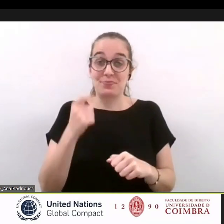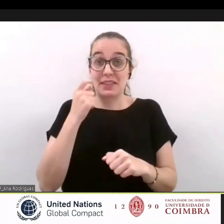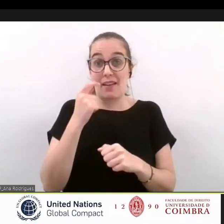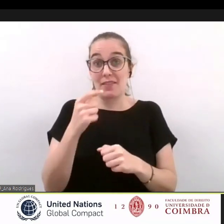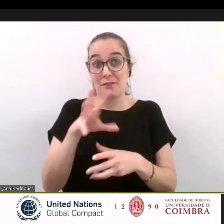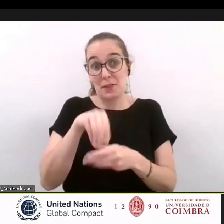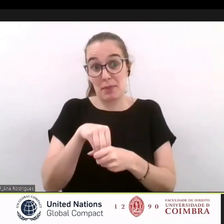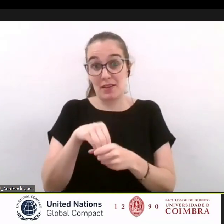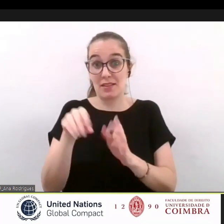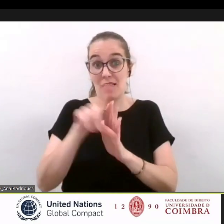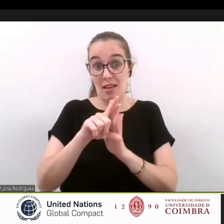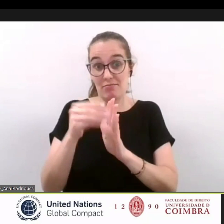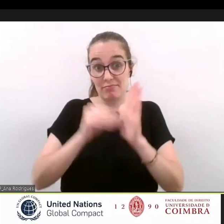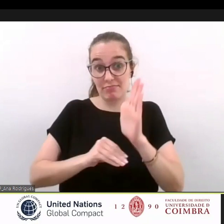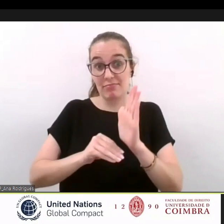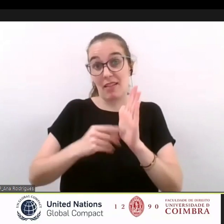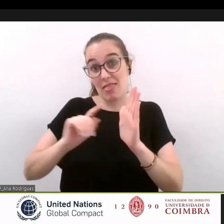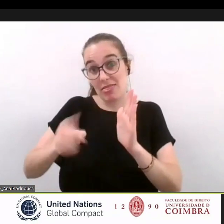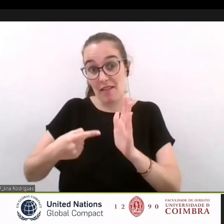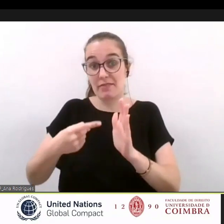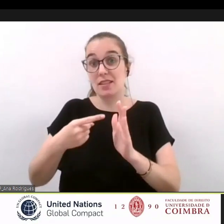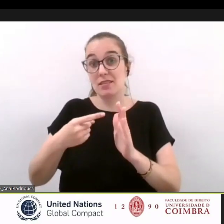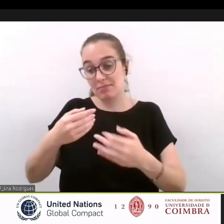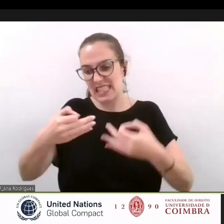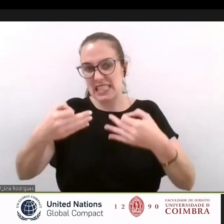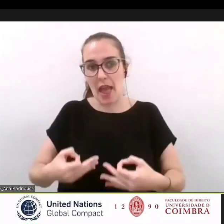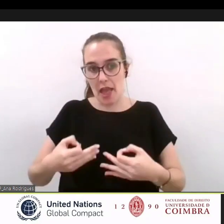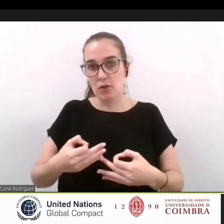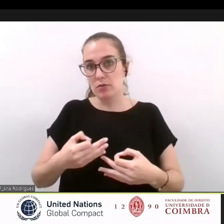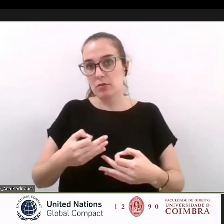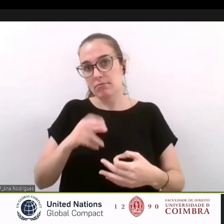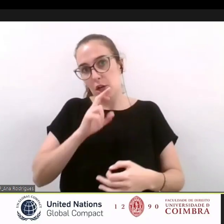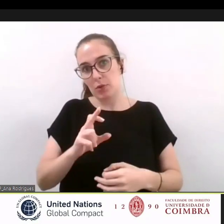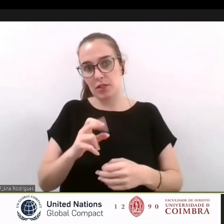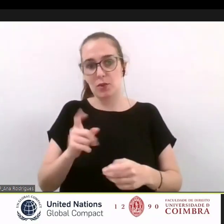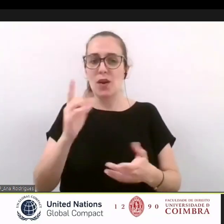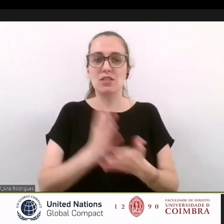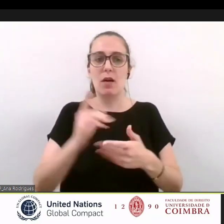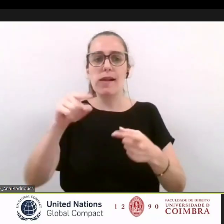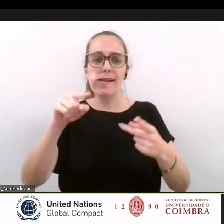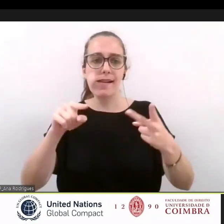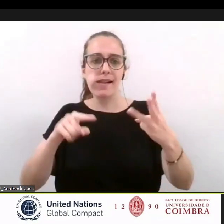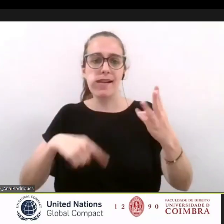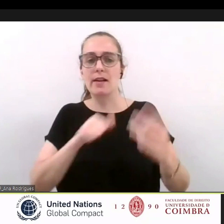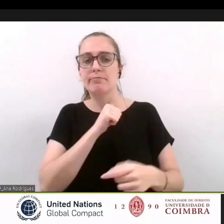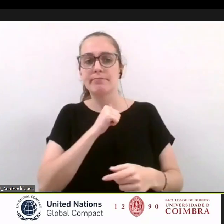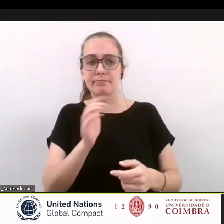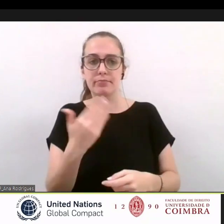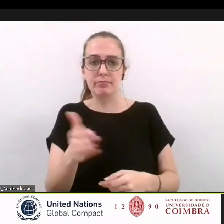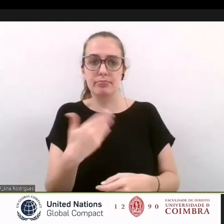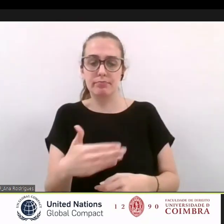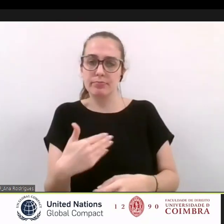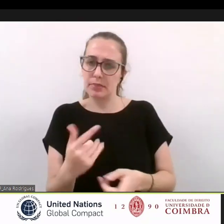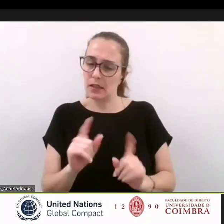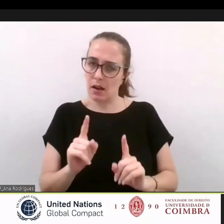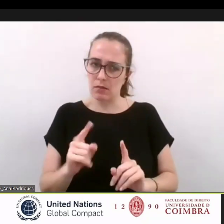nos processos legislativos para responder com seriedade e não apenas check the boxes, portanto, não ser apenas um formalismo que tem que